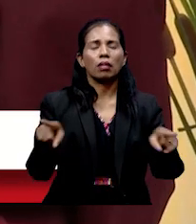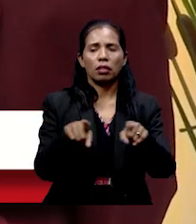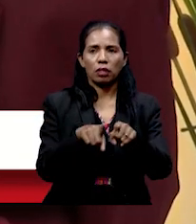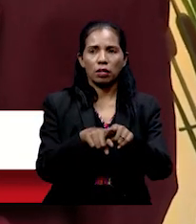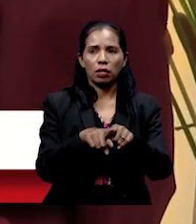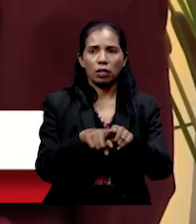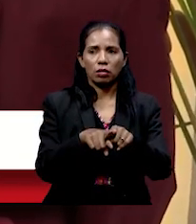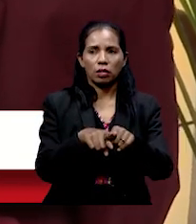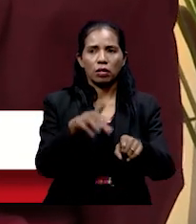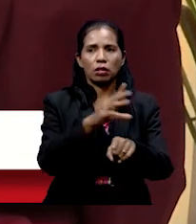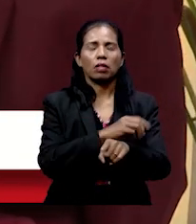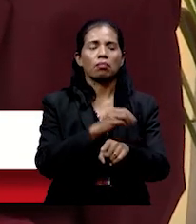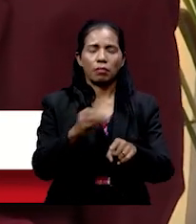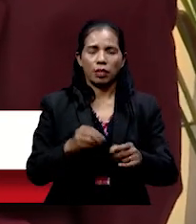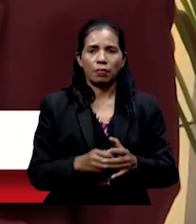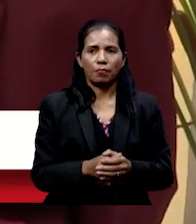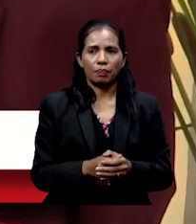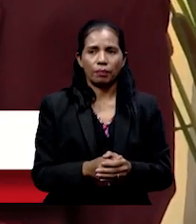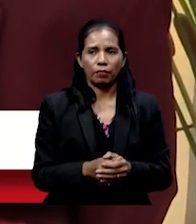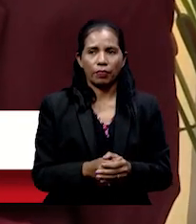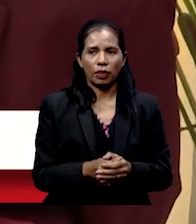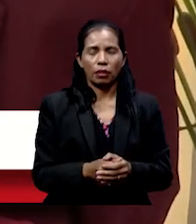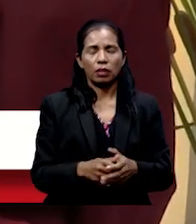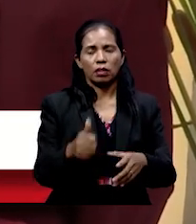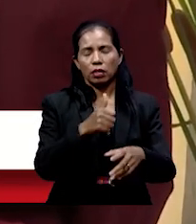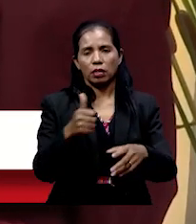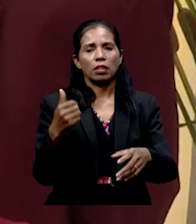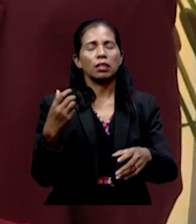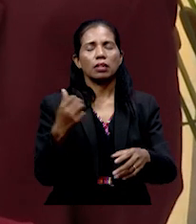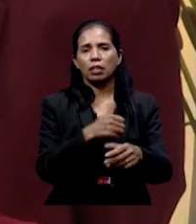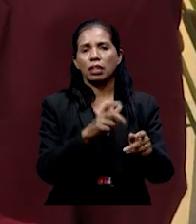sagra sagral nian anesang buat tira seluk ne anesang